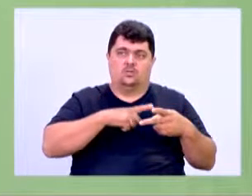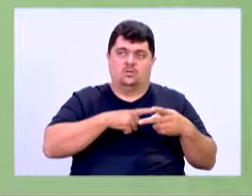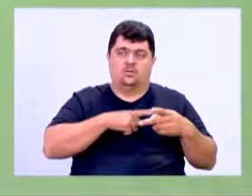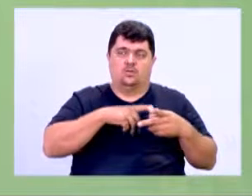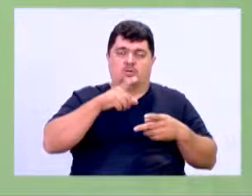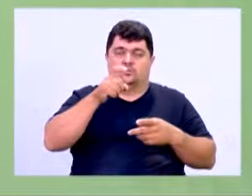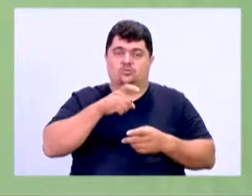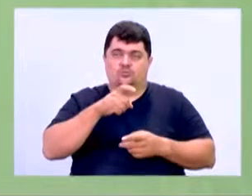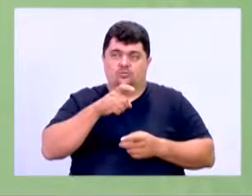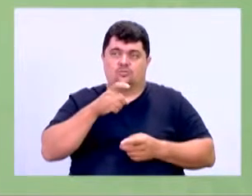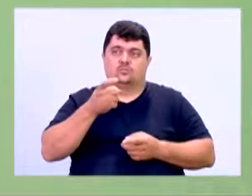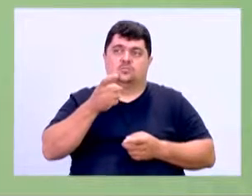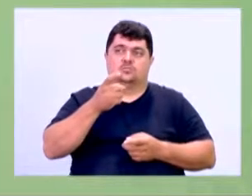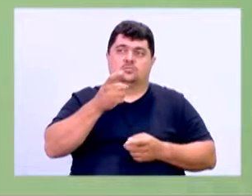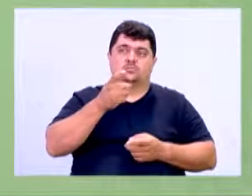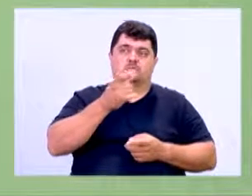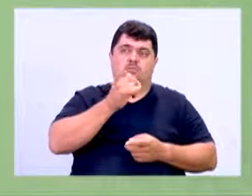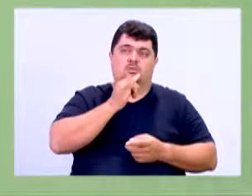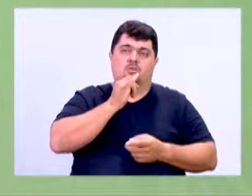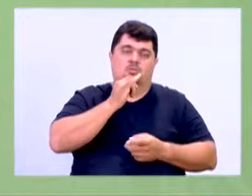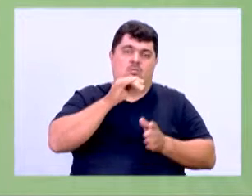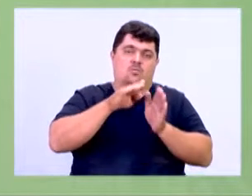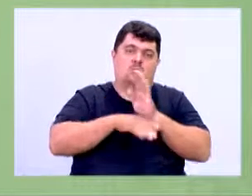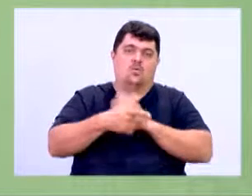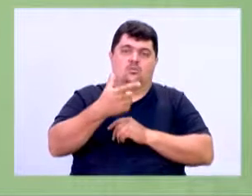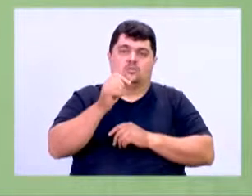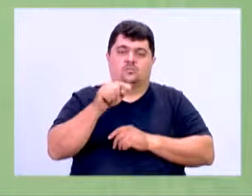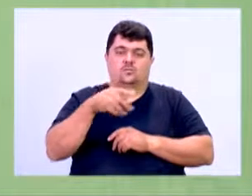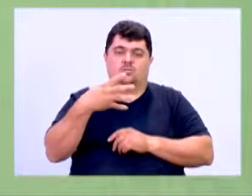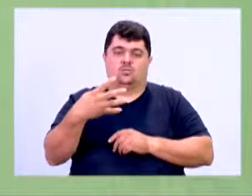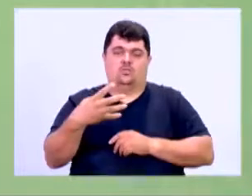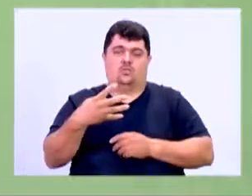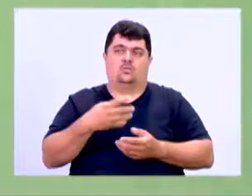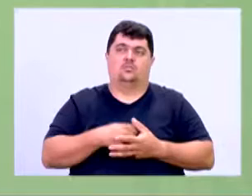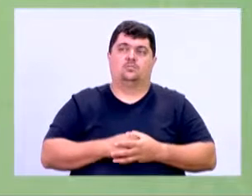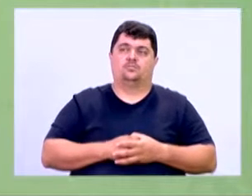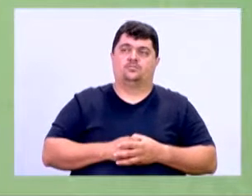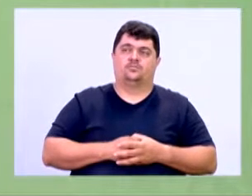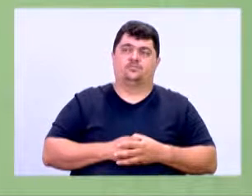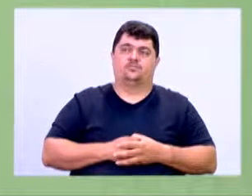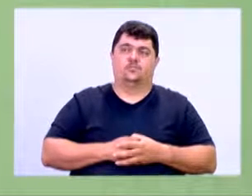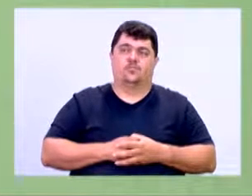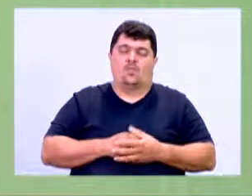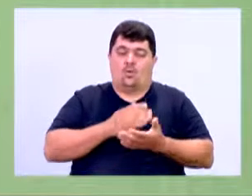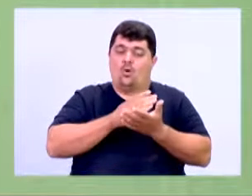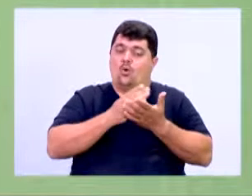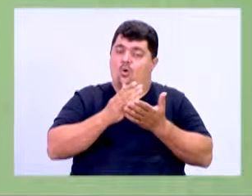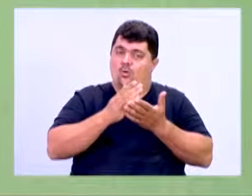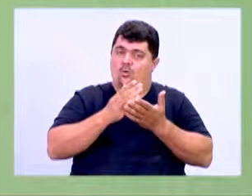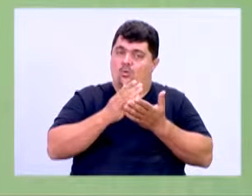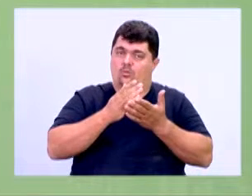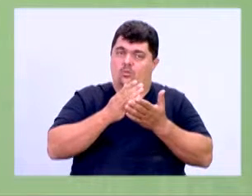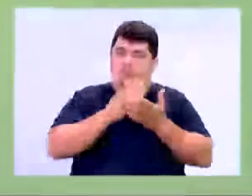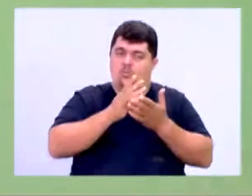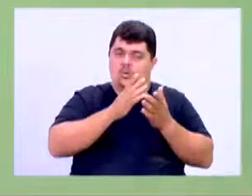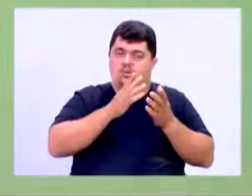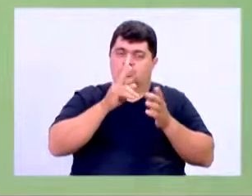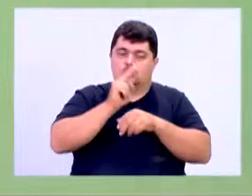x atribuído um valor negativo menos 20.4. Aí começa a minha estrutura aqui de